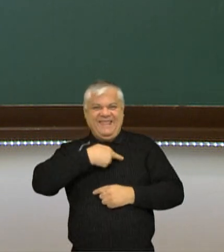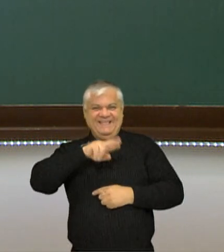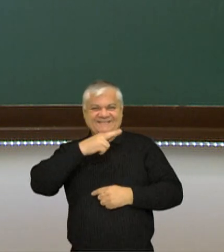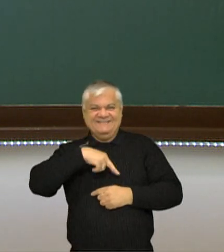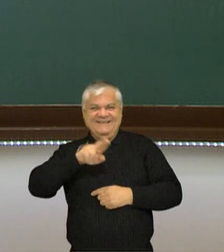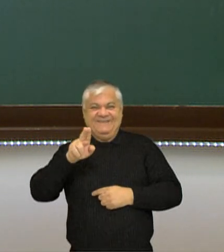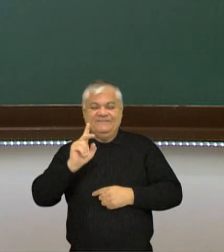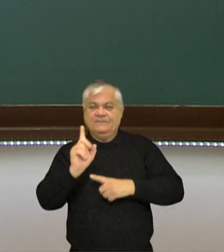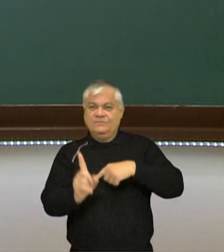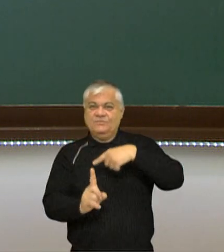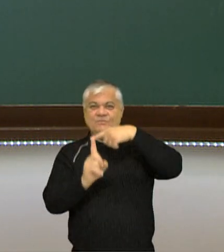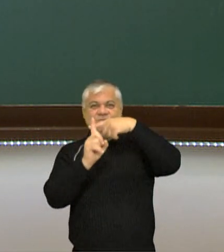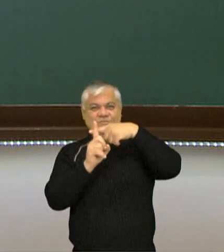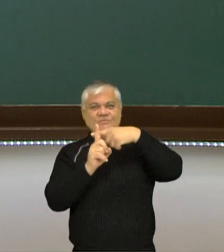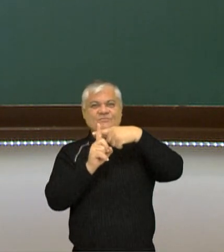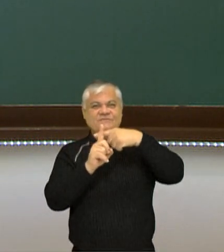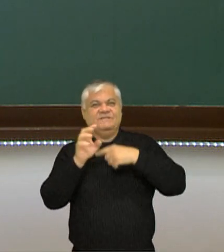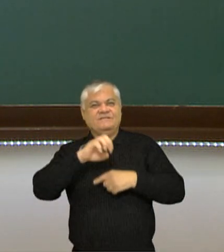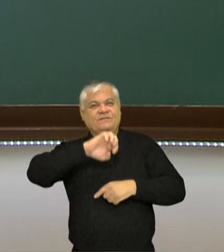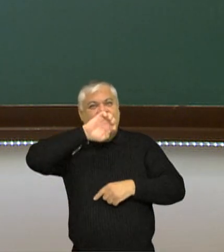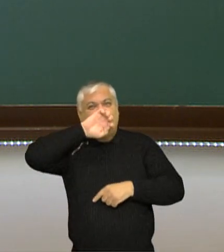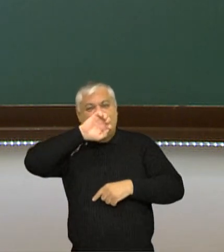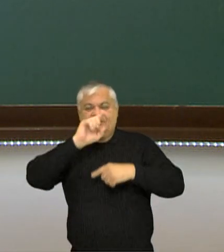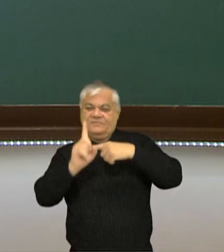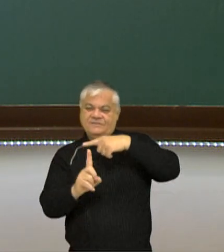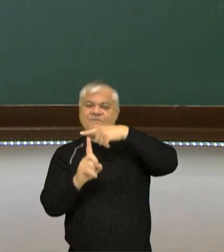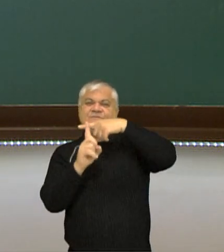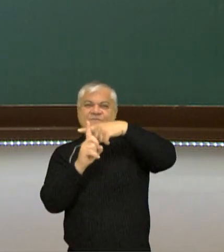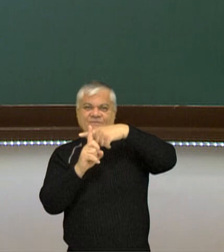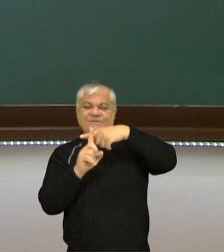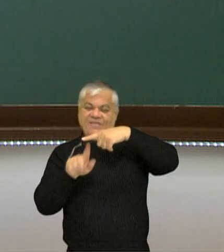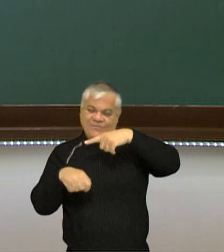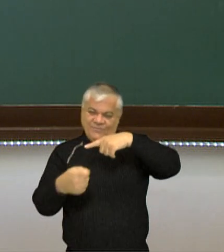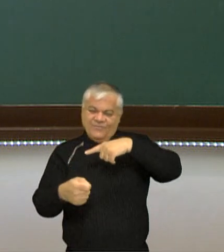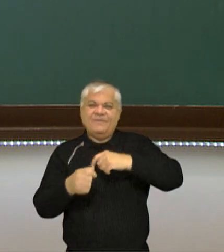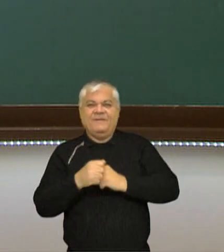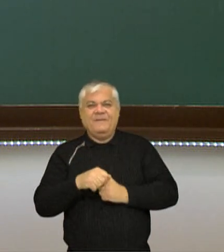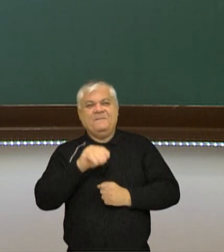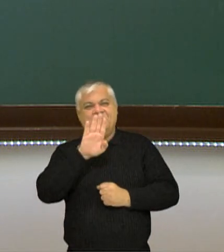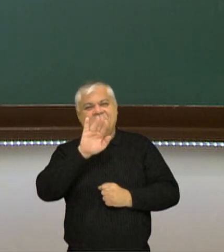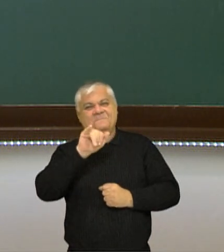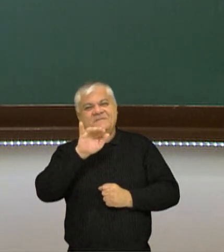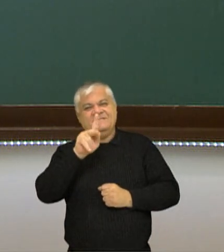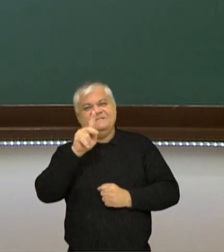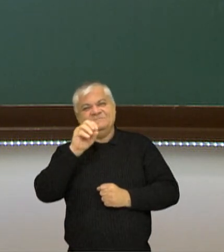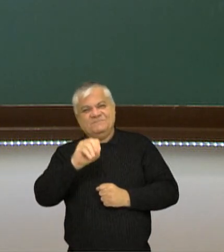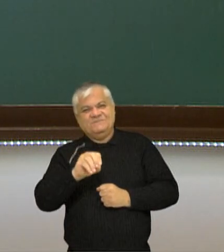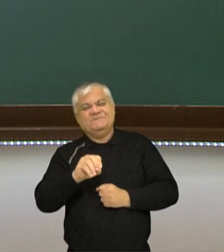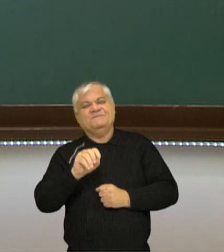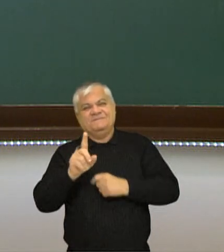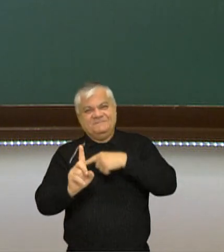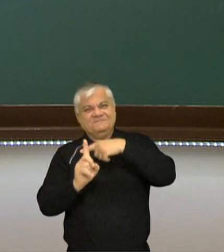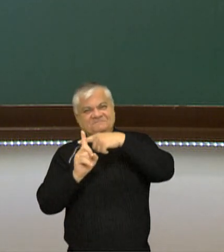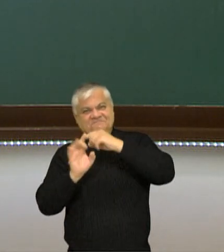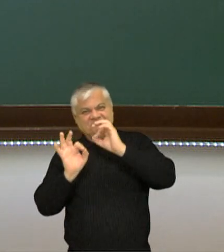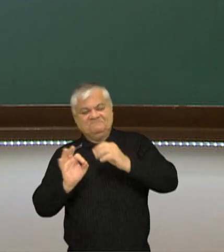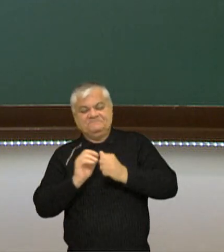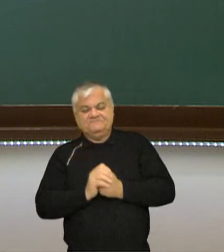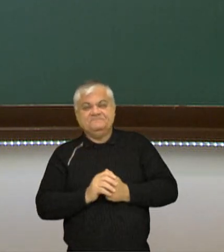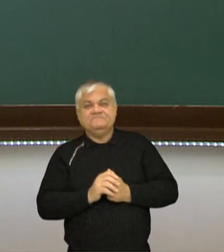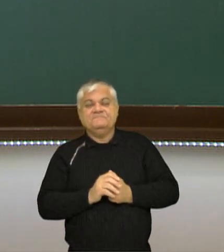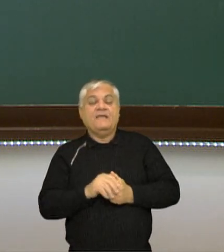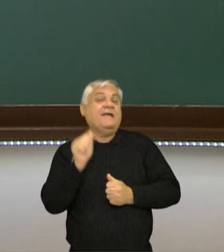né? Então faz uma cruz, aí você já sabe que aquela cruz, né, aquela pecinha com cruz é o bispo.